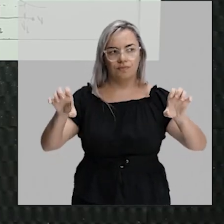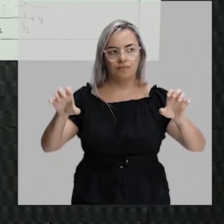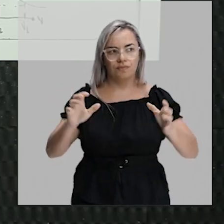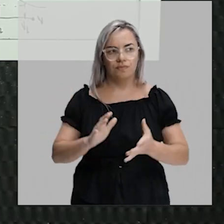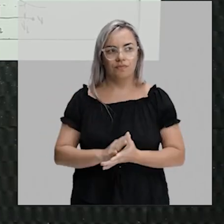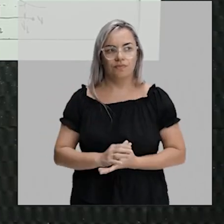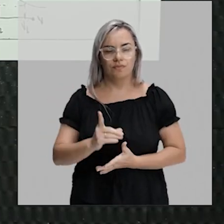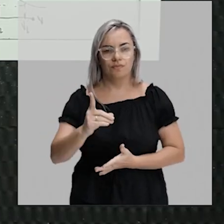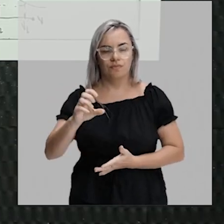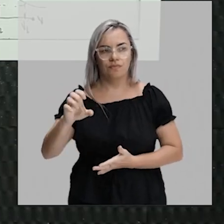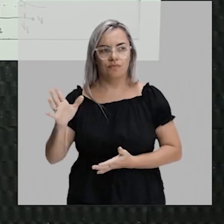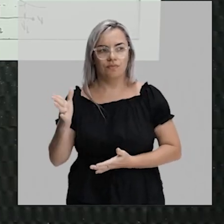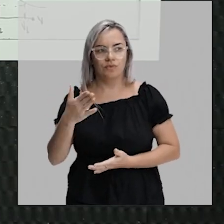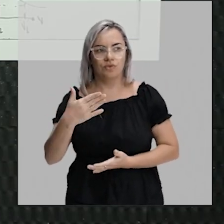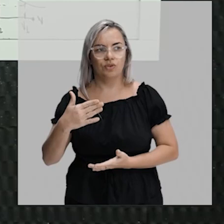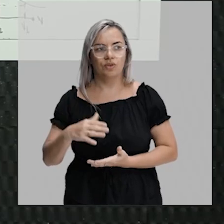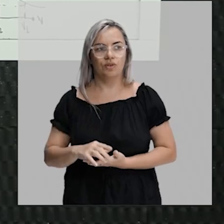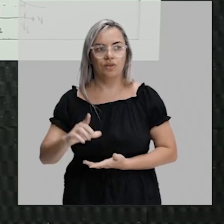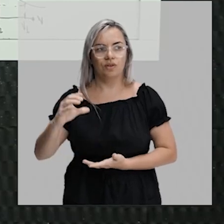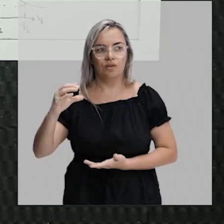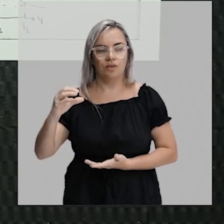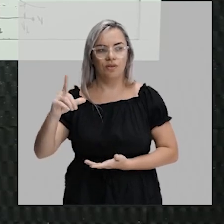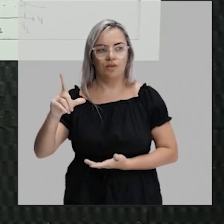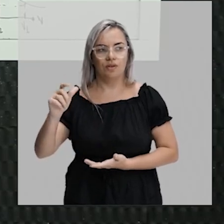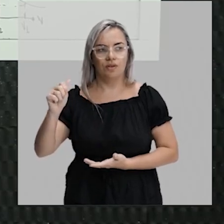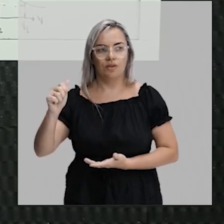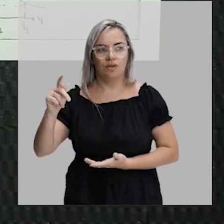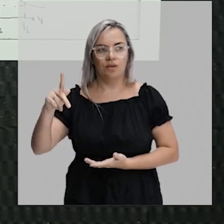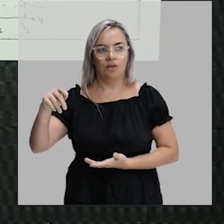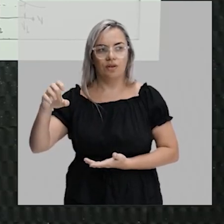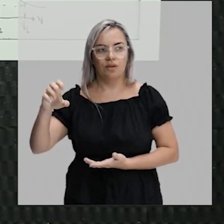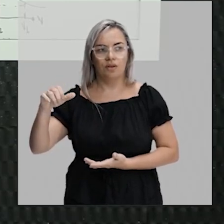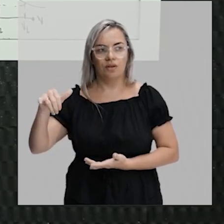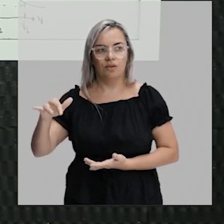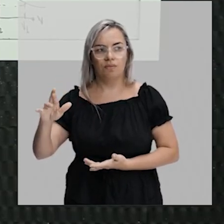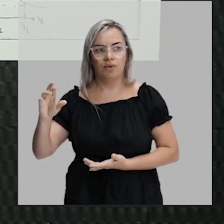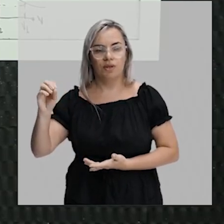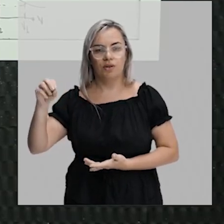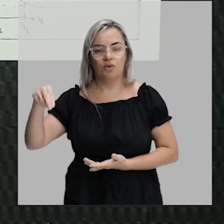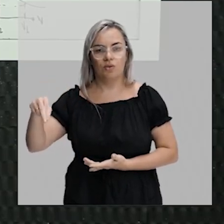de Clapeyron. Pronto.